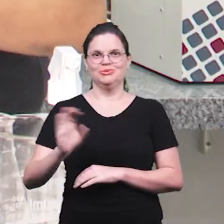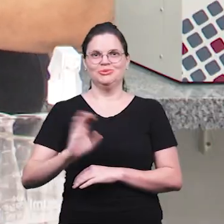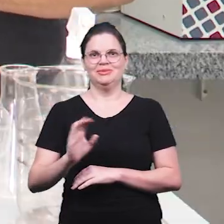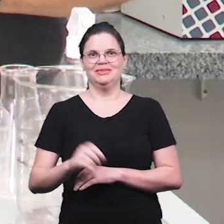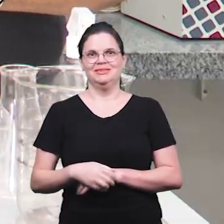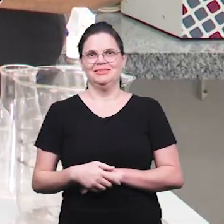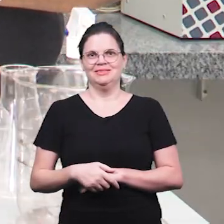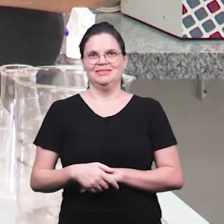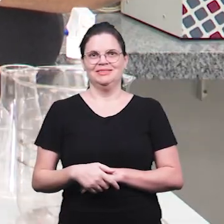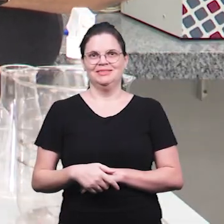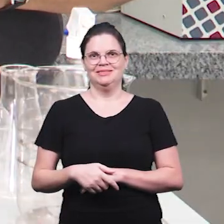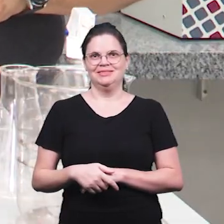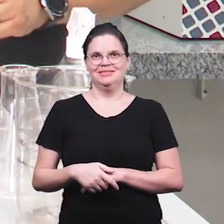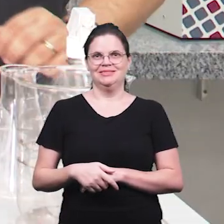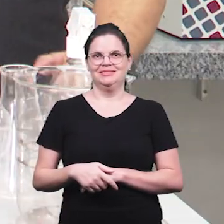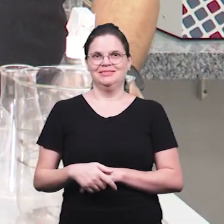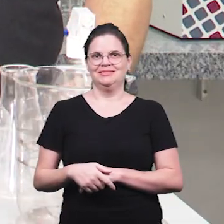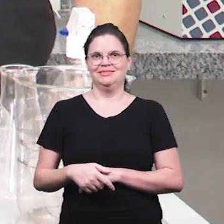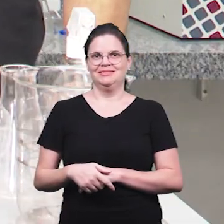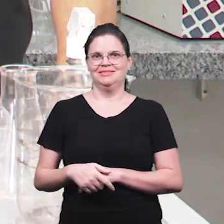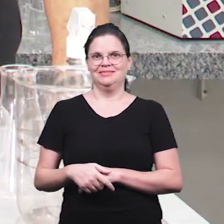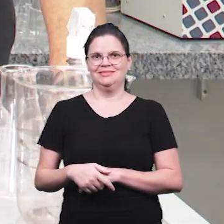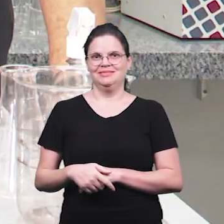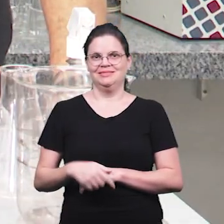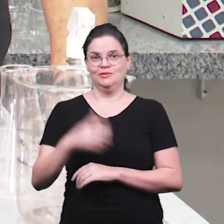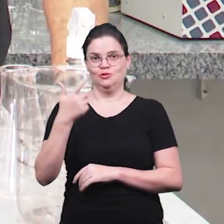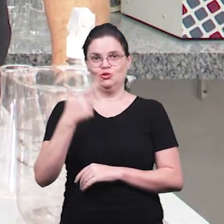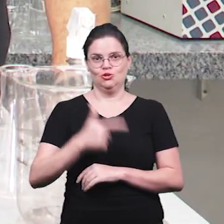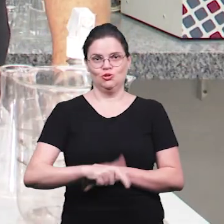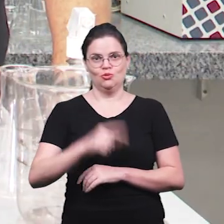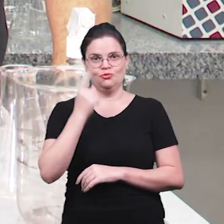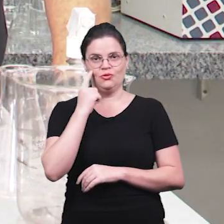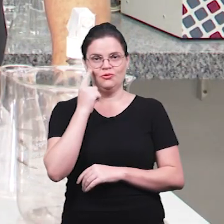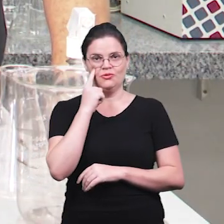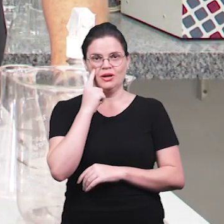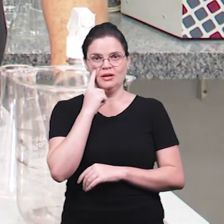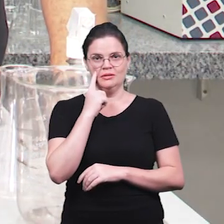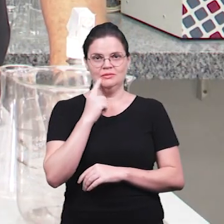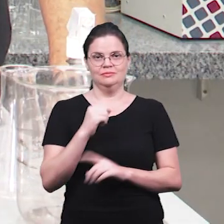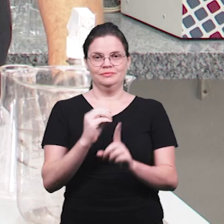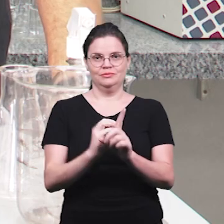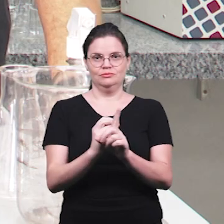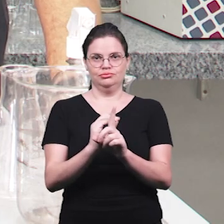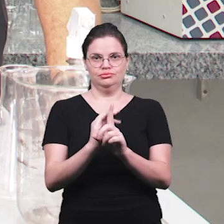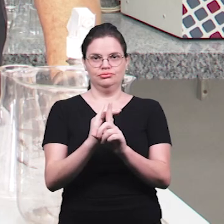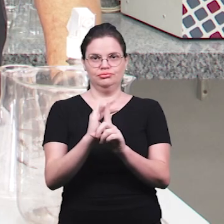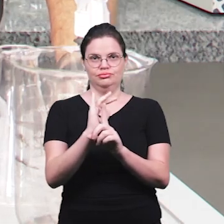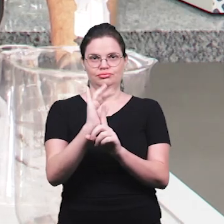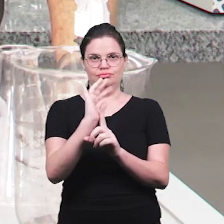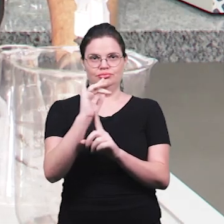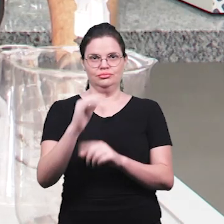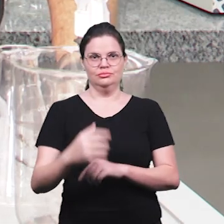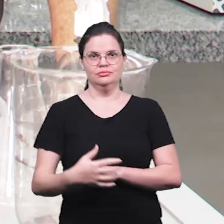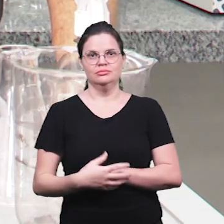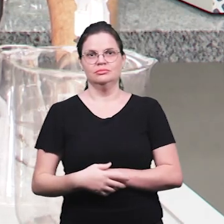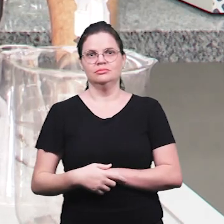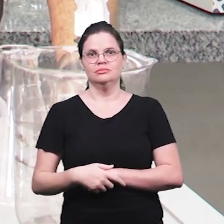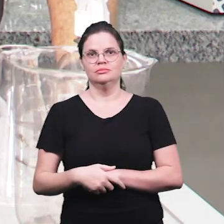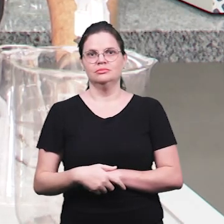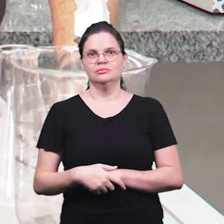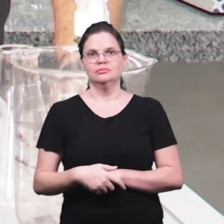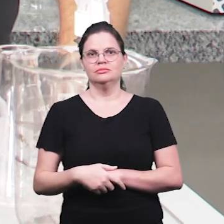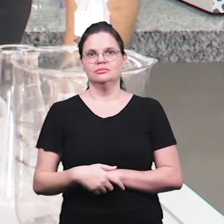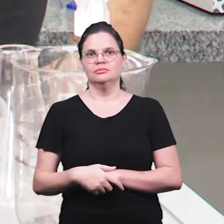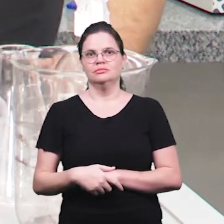dentro. Vai lá agora. De novo, hein? E vamos ver a água subindo pelo becker.